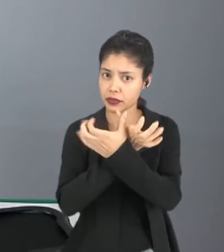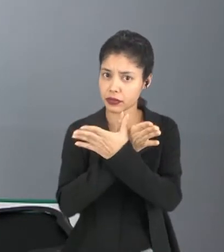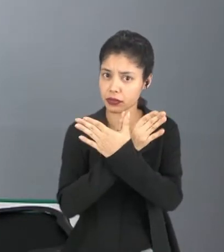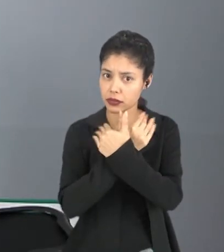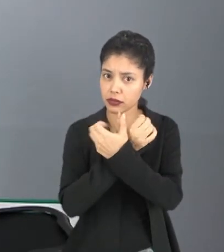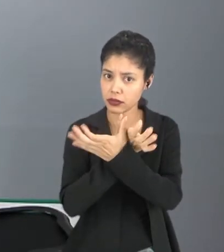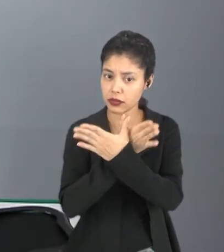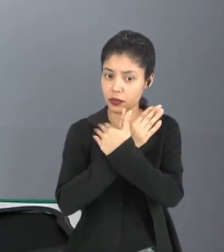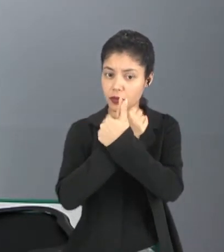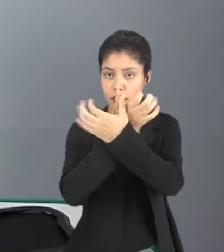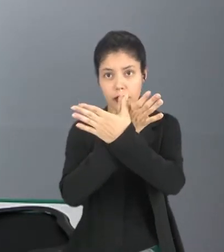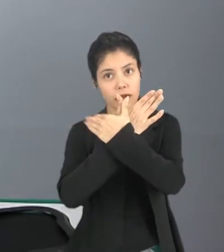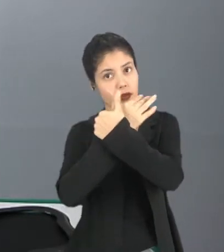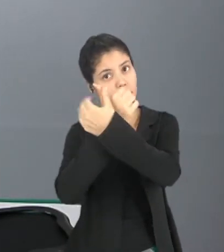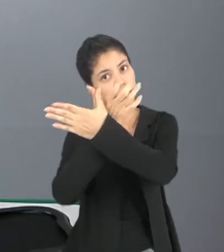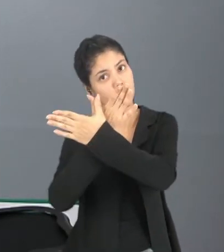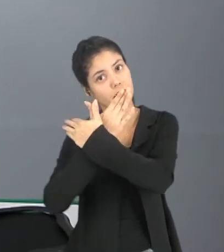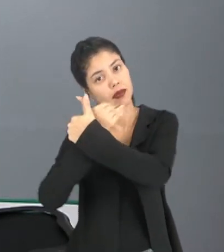voando.